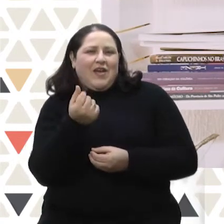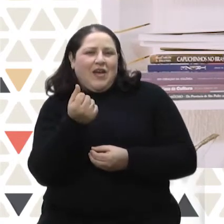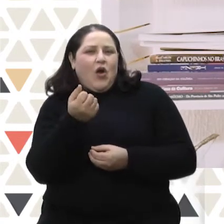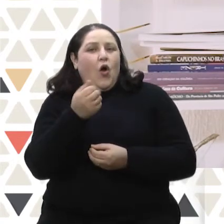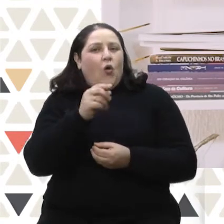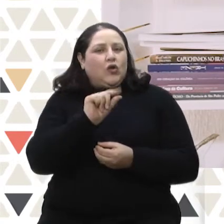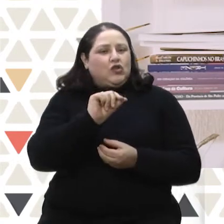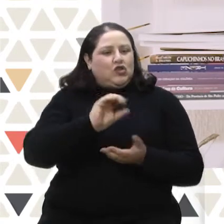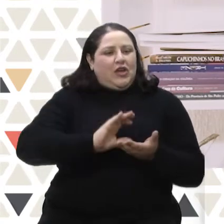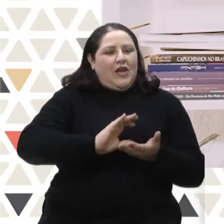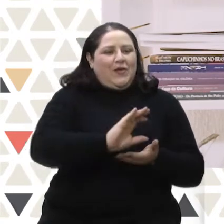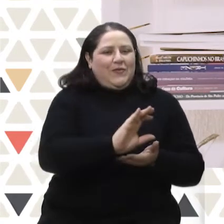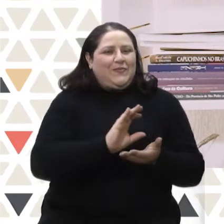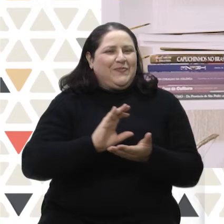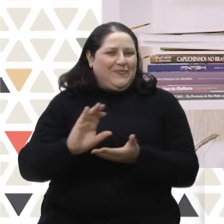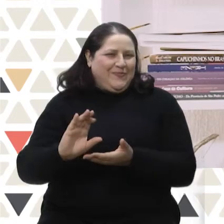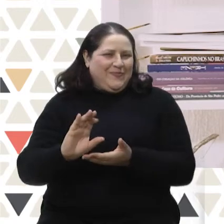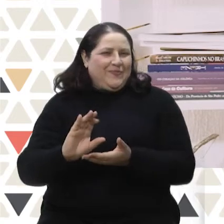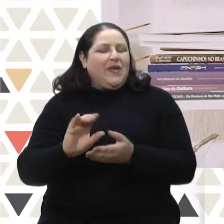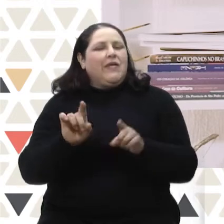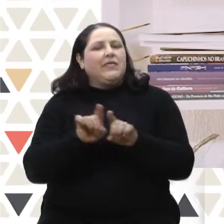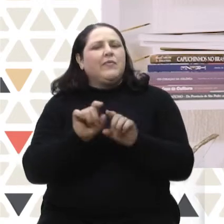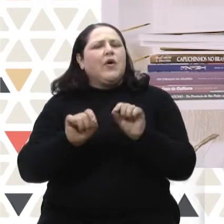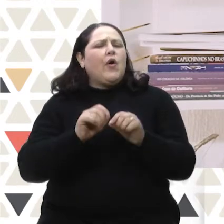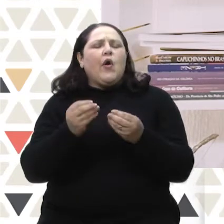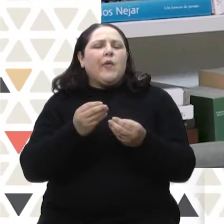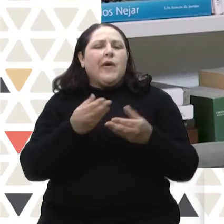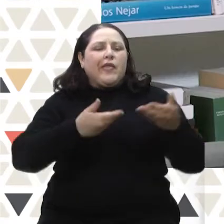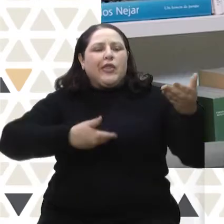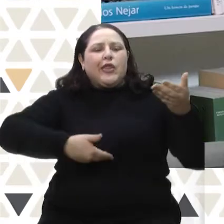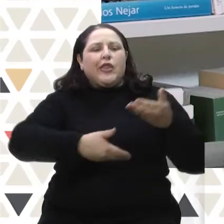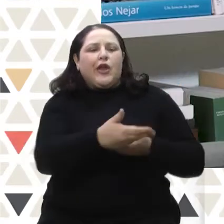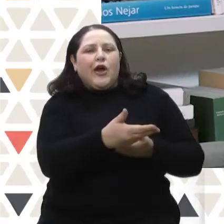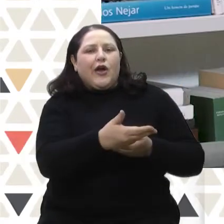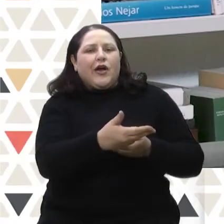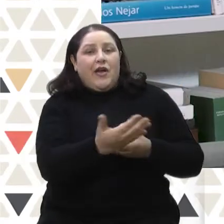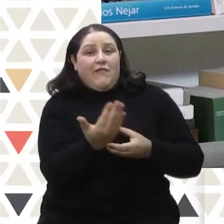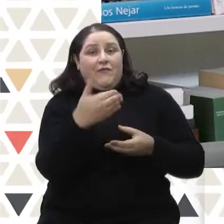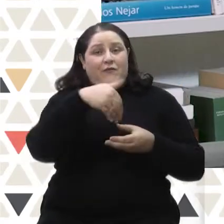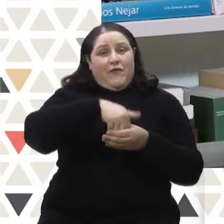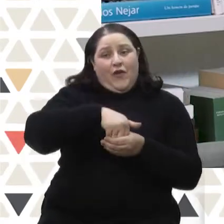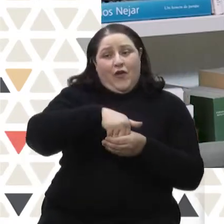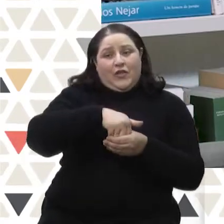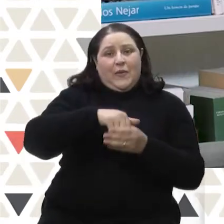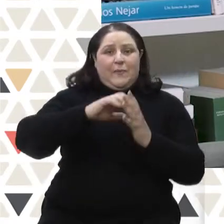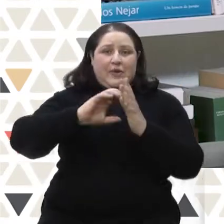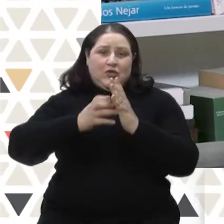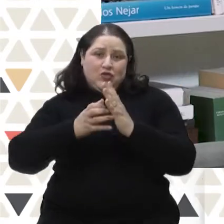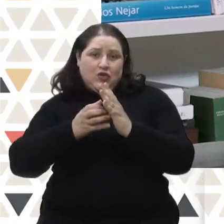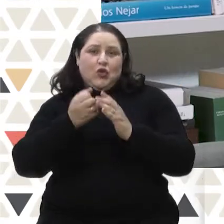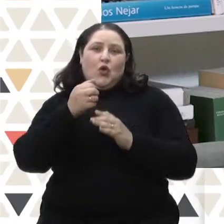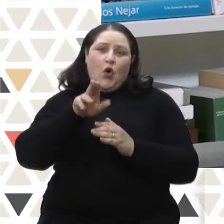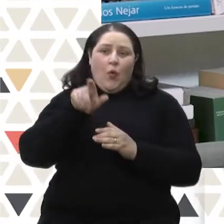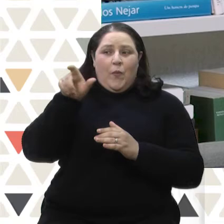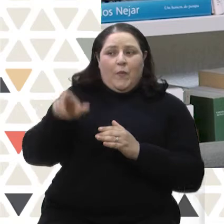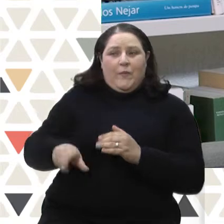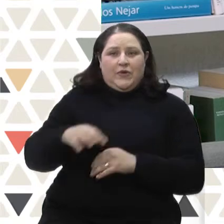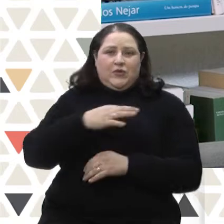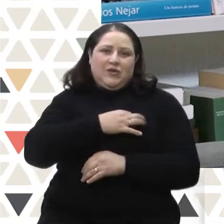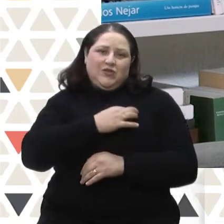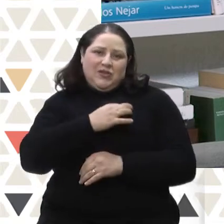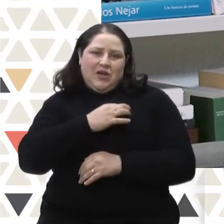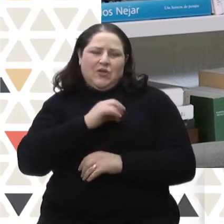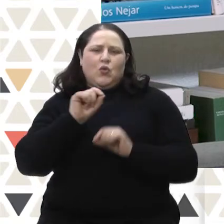dinheiro ou vantagem econômica, e em troca disso, dar o seu voto a determinado candidato